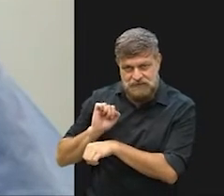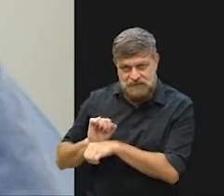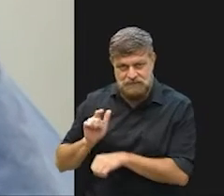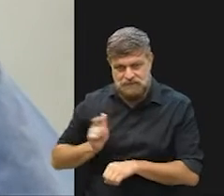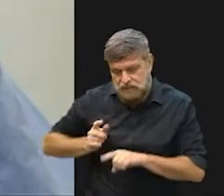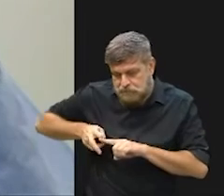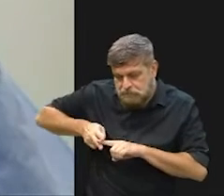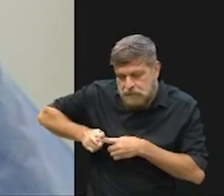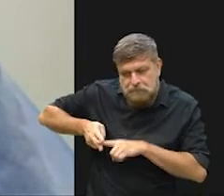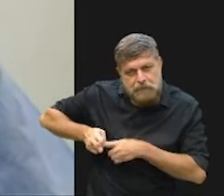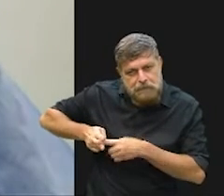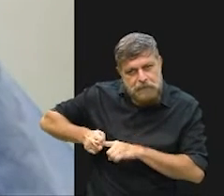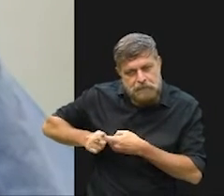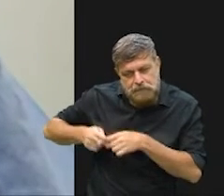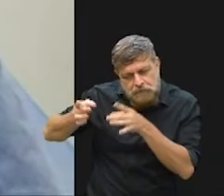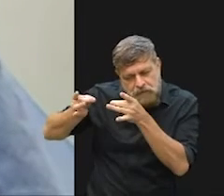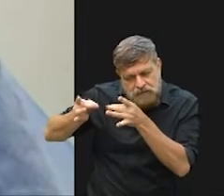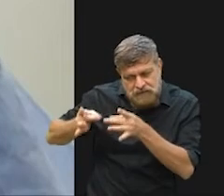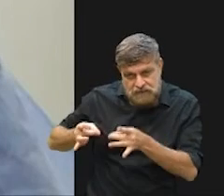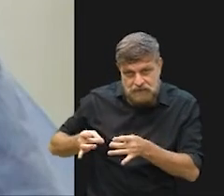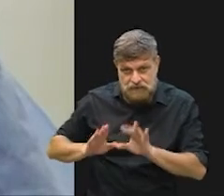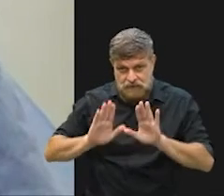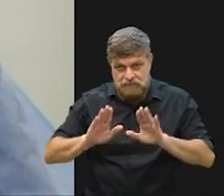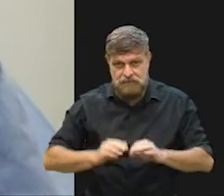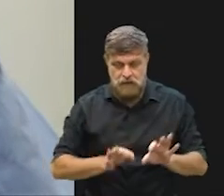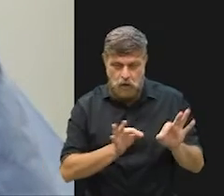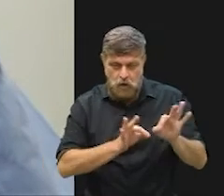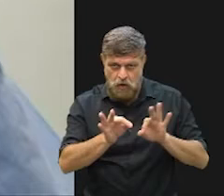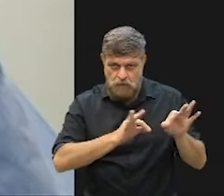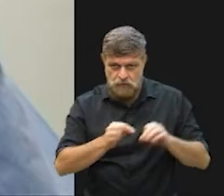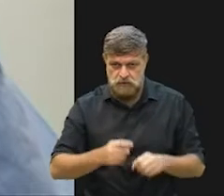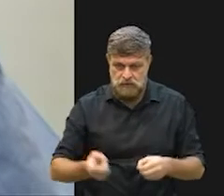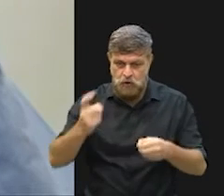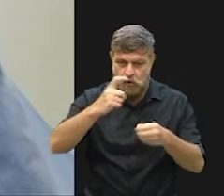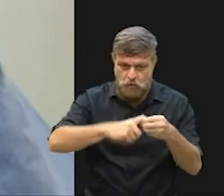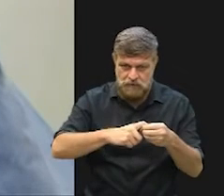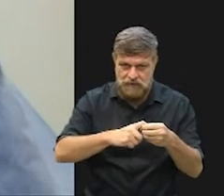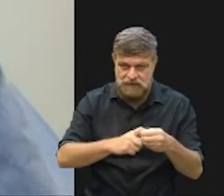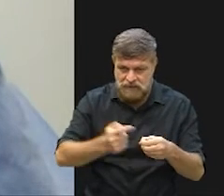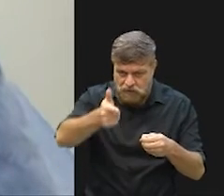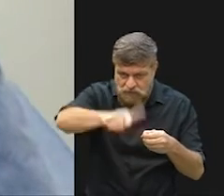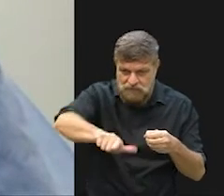alguns pequenos ajustes, mas o projeto Reconecta